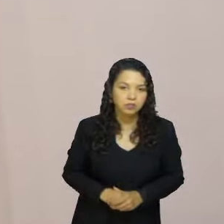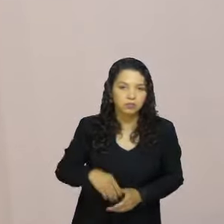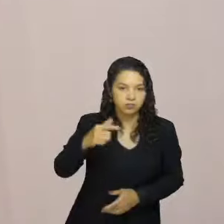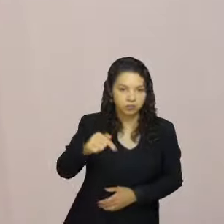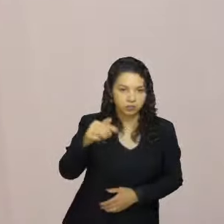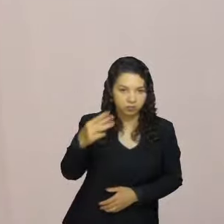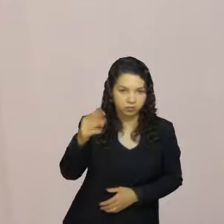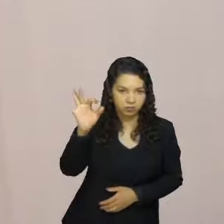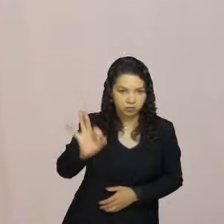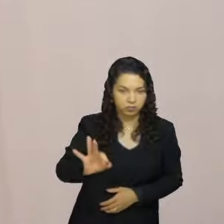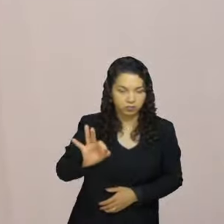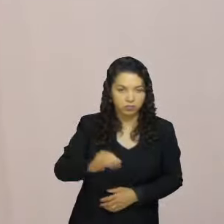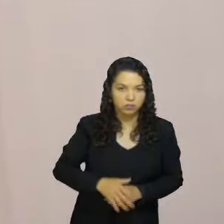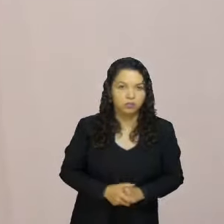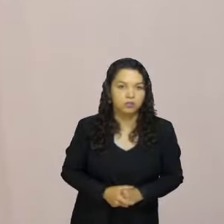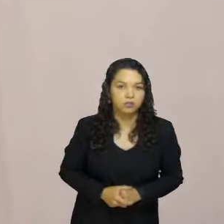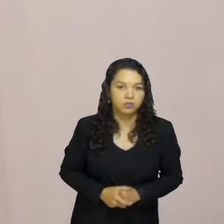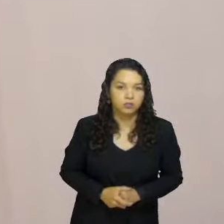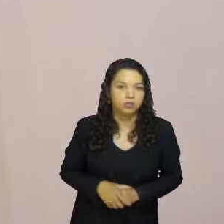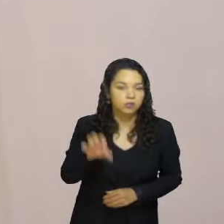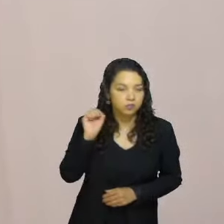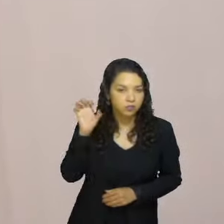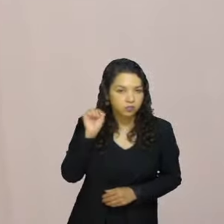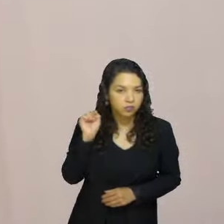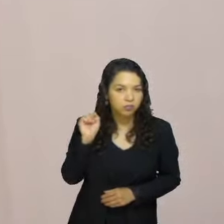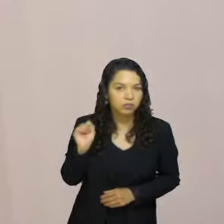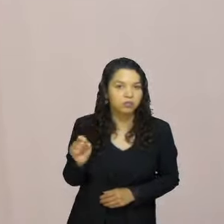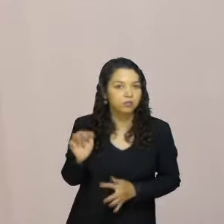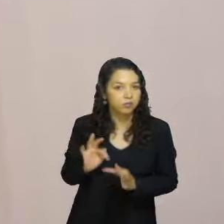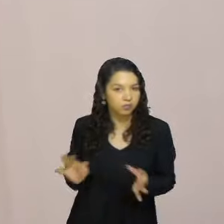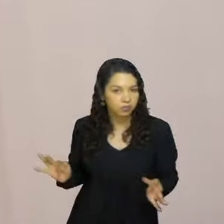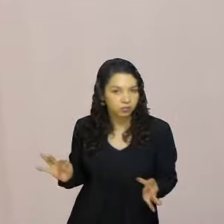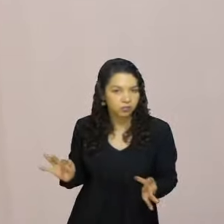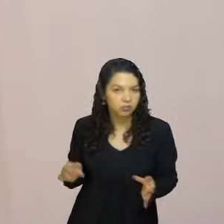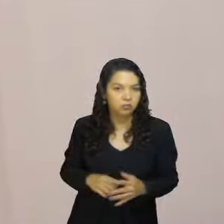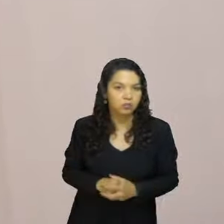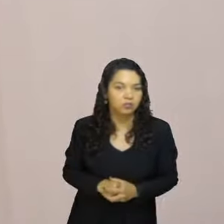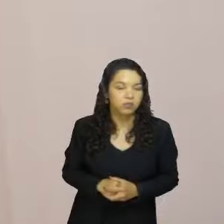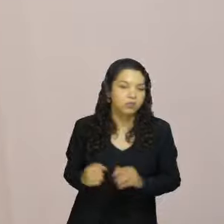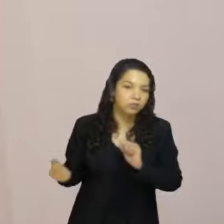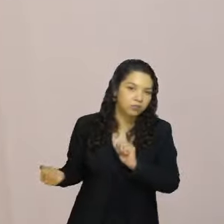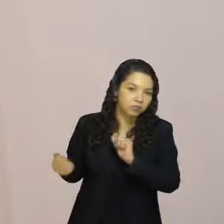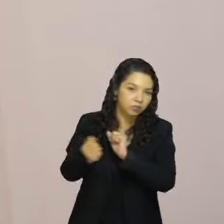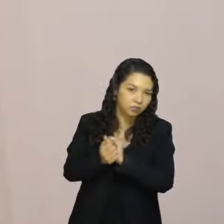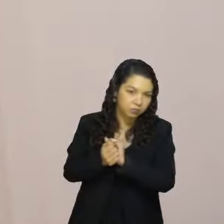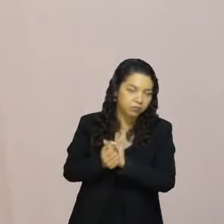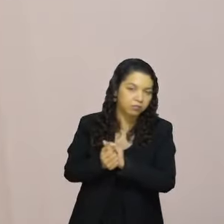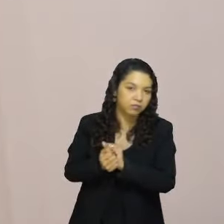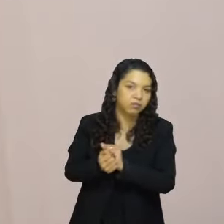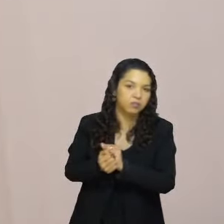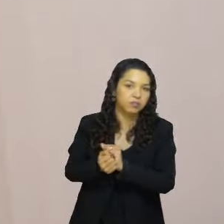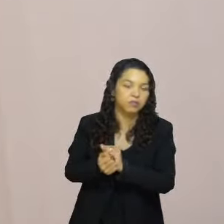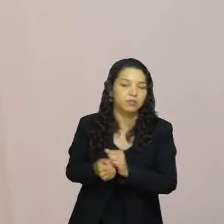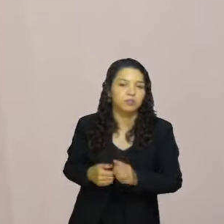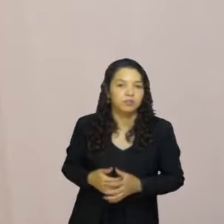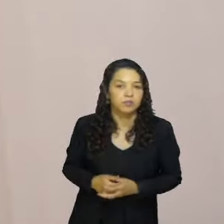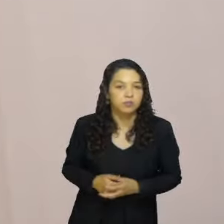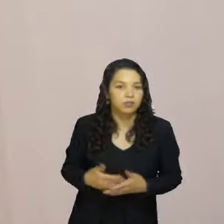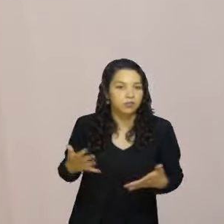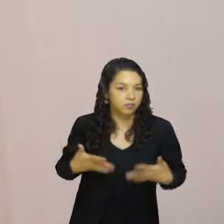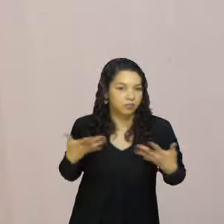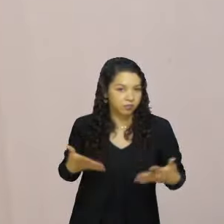73% dos ouvintes, é porque o rádio é prático. 70% acham rádio companheiro. e 72% rádio divertido. E